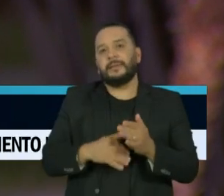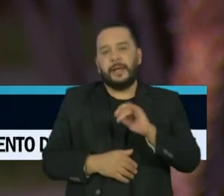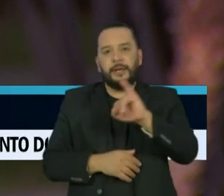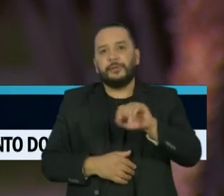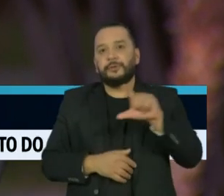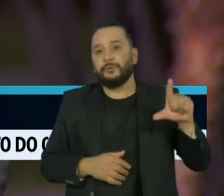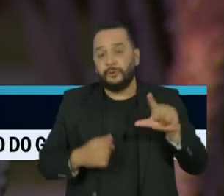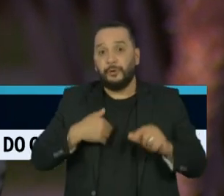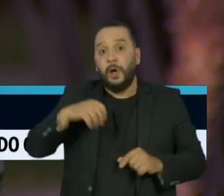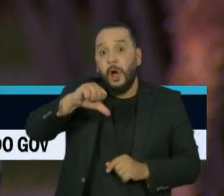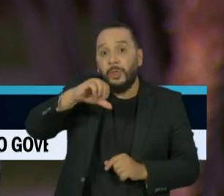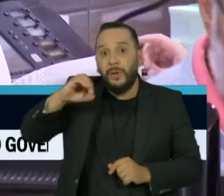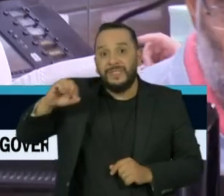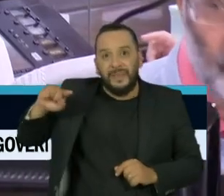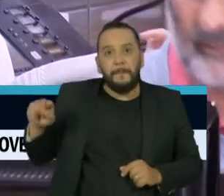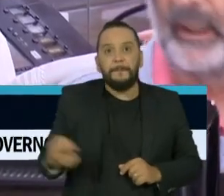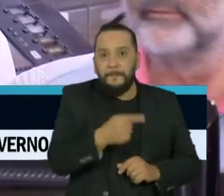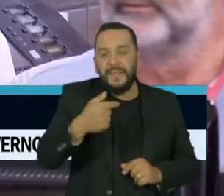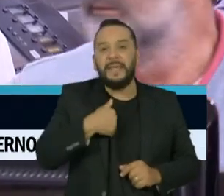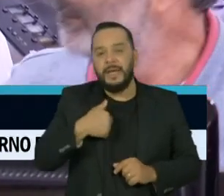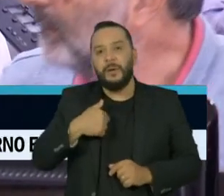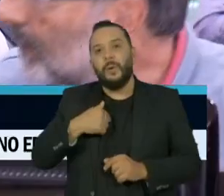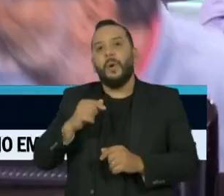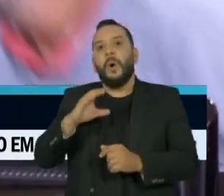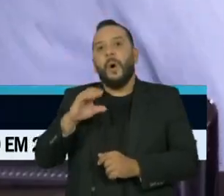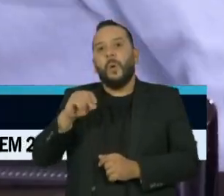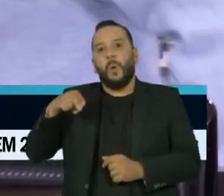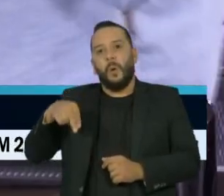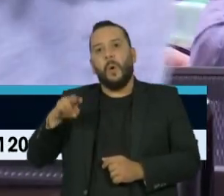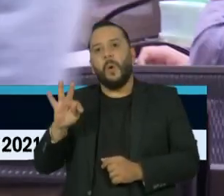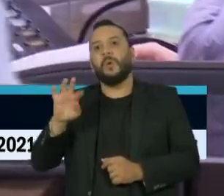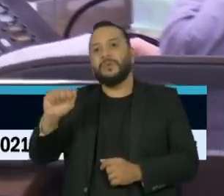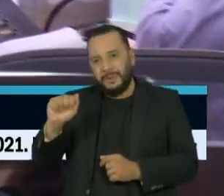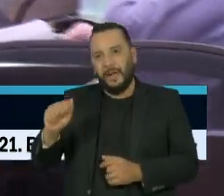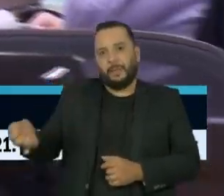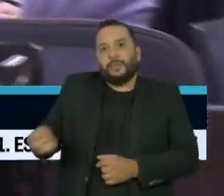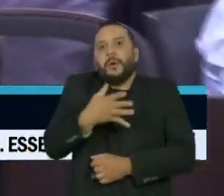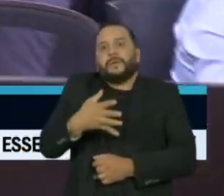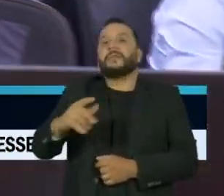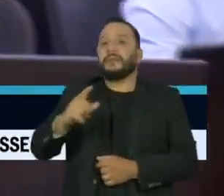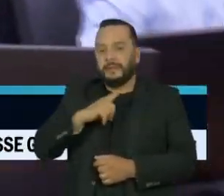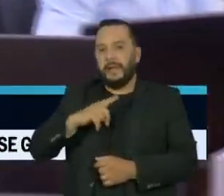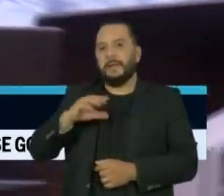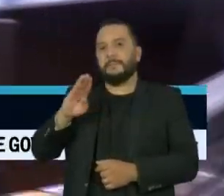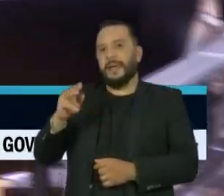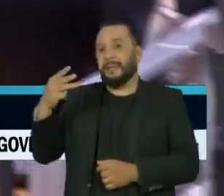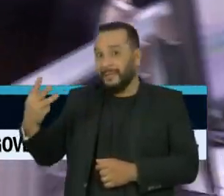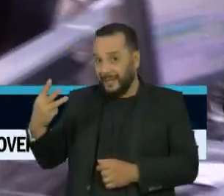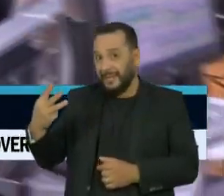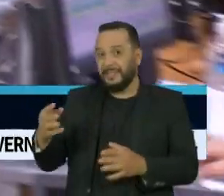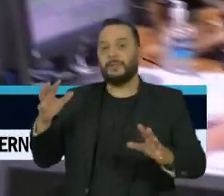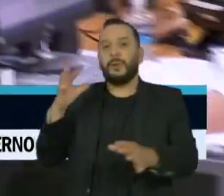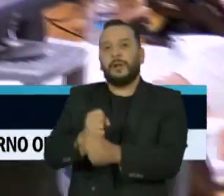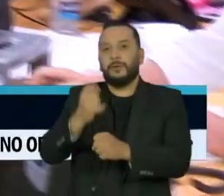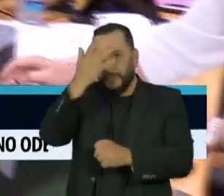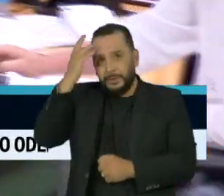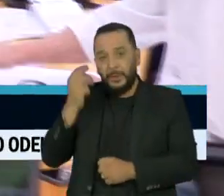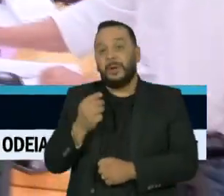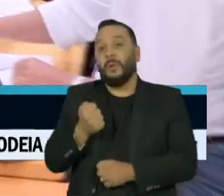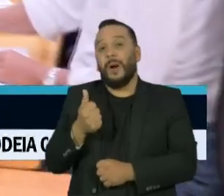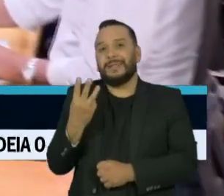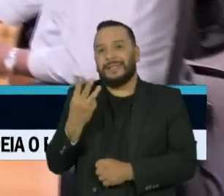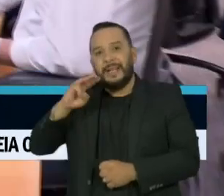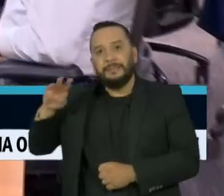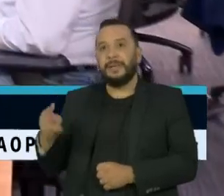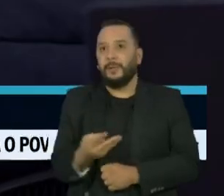novas contas foram abertas. Hoje, a B3, o nome atual da Bolsa de Valores Brasileira, tem quase 3 milhões de investidores